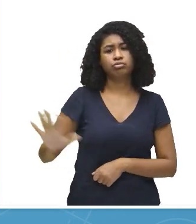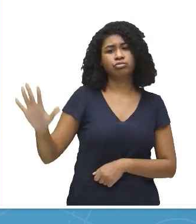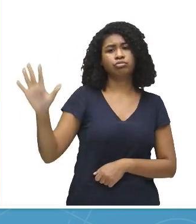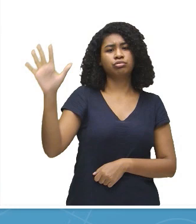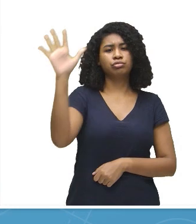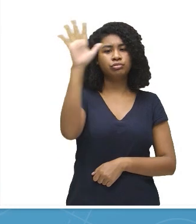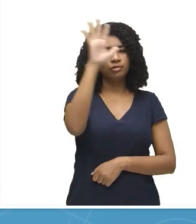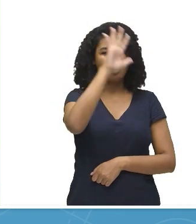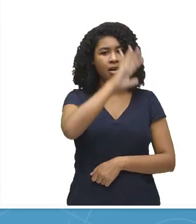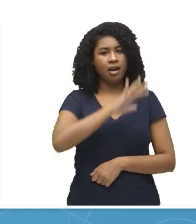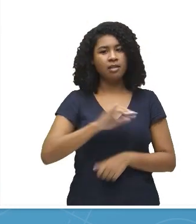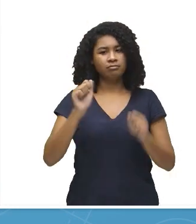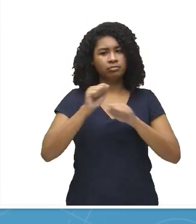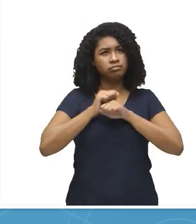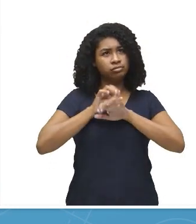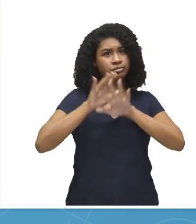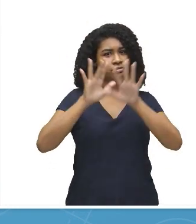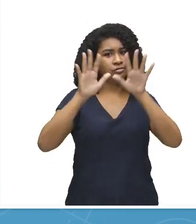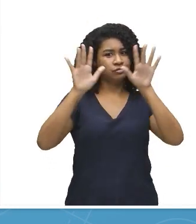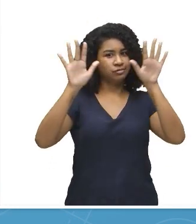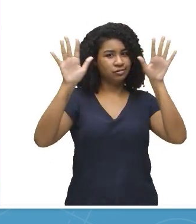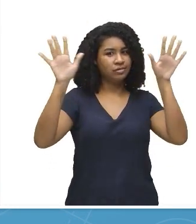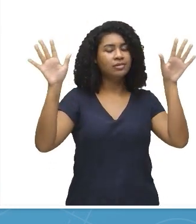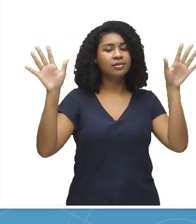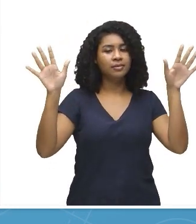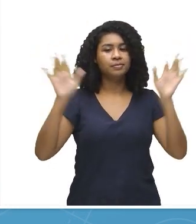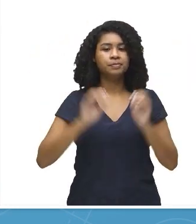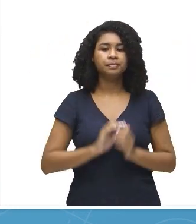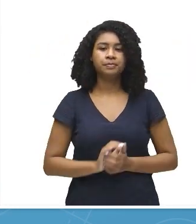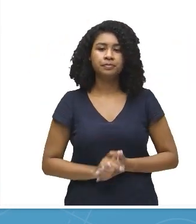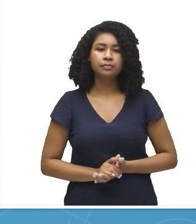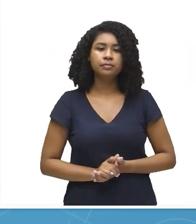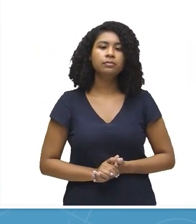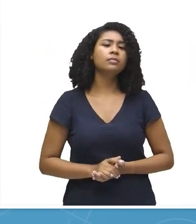outros estados aí, para outras regiões. Aí nós temos as